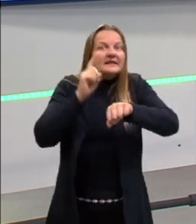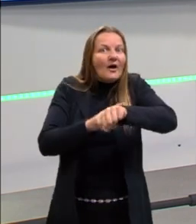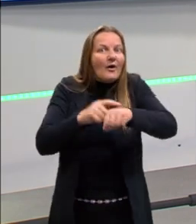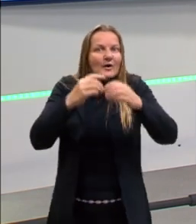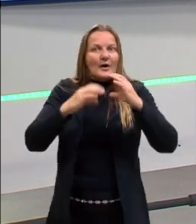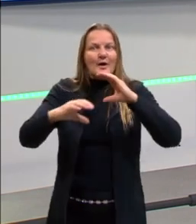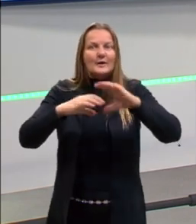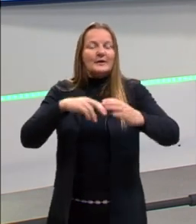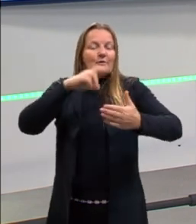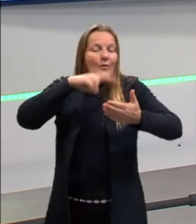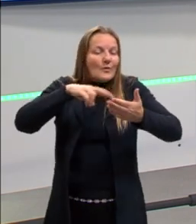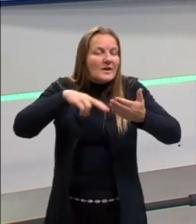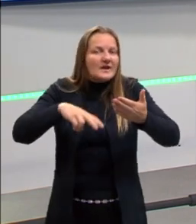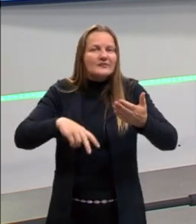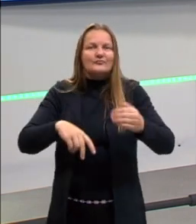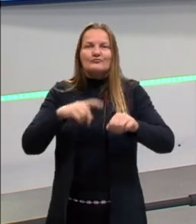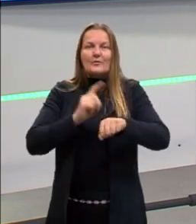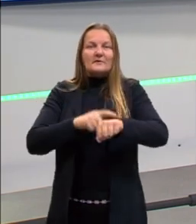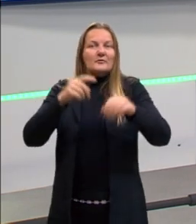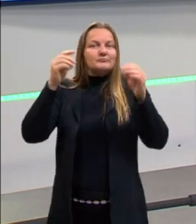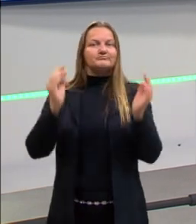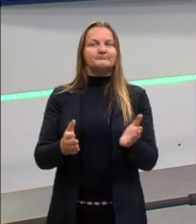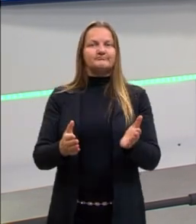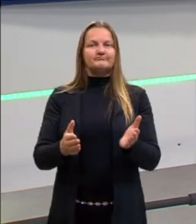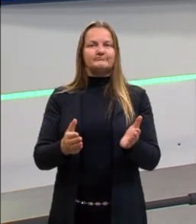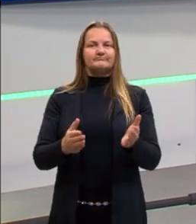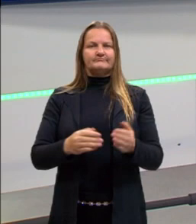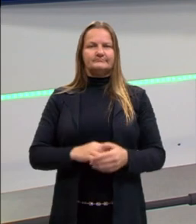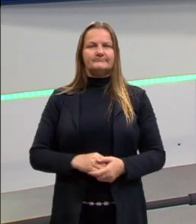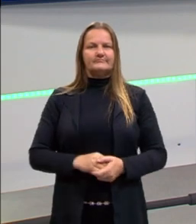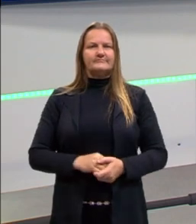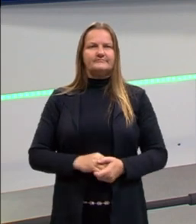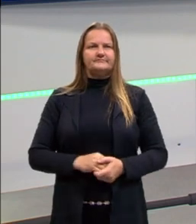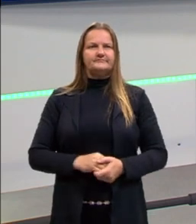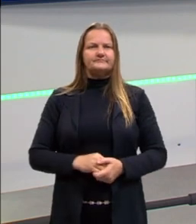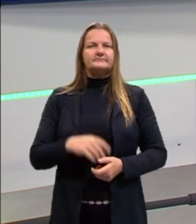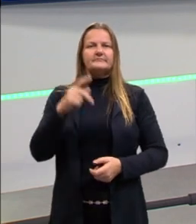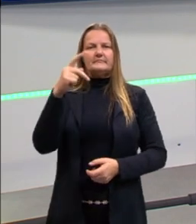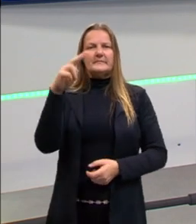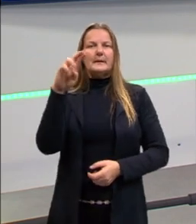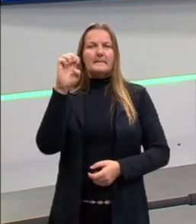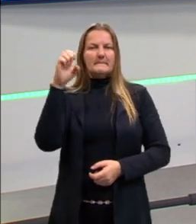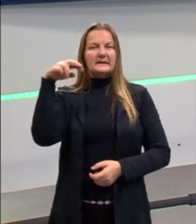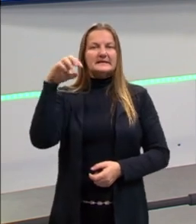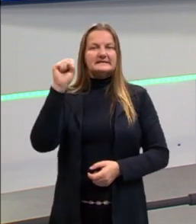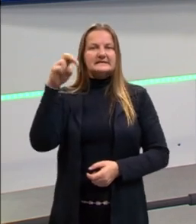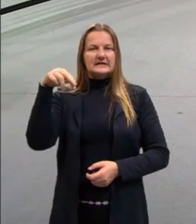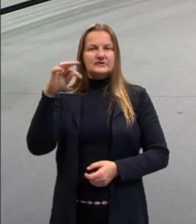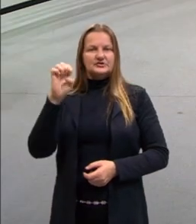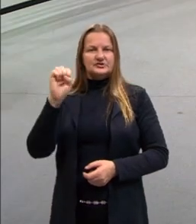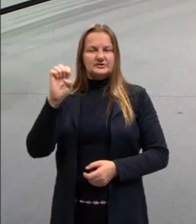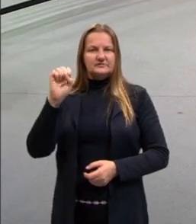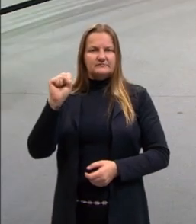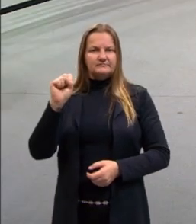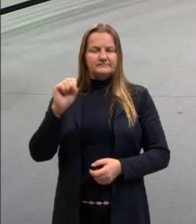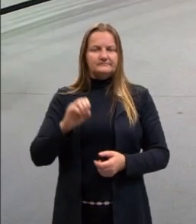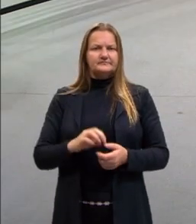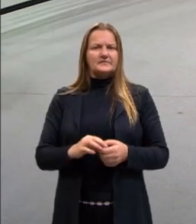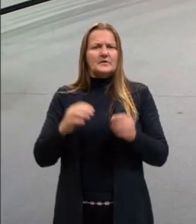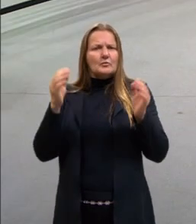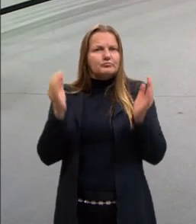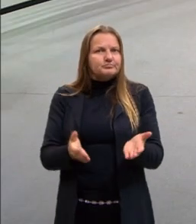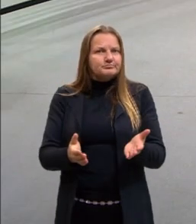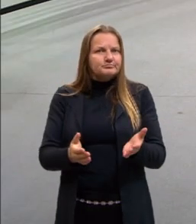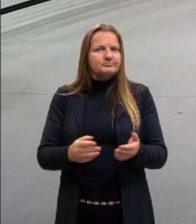Se você está lendo você está se referindo ao agora tá então presente do indicativo o presente do modo